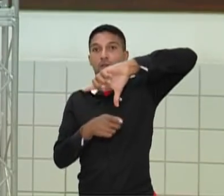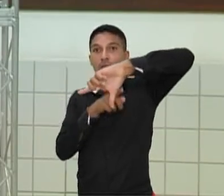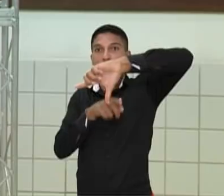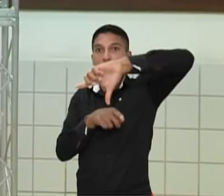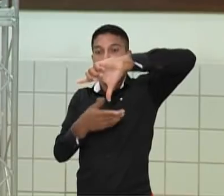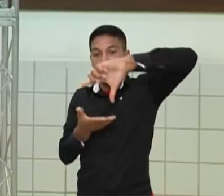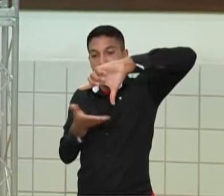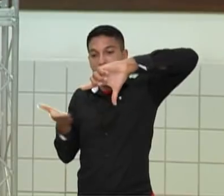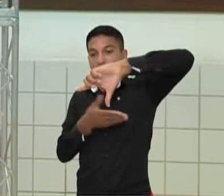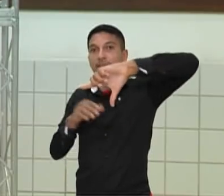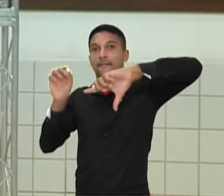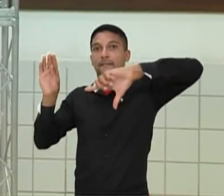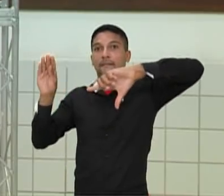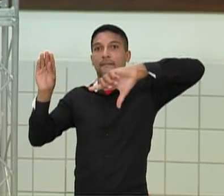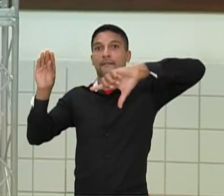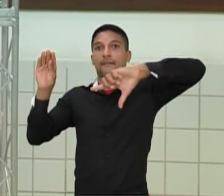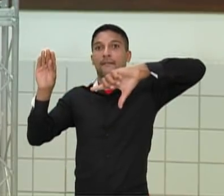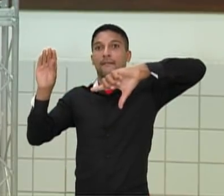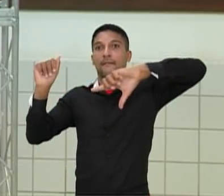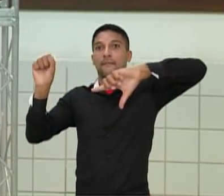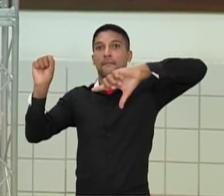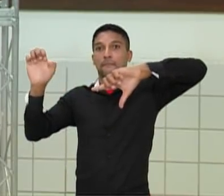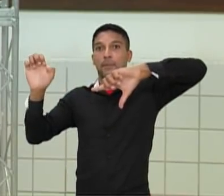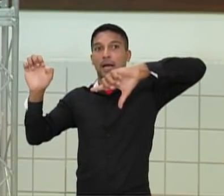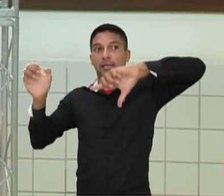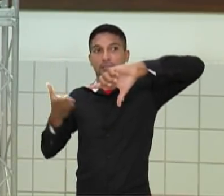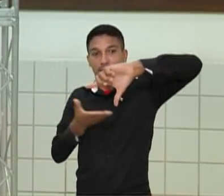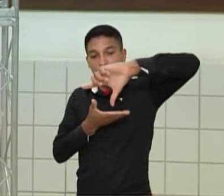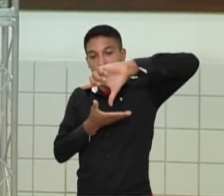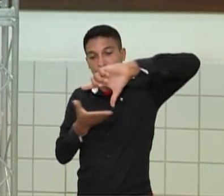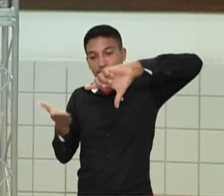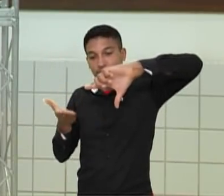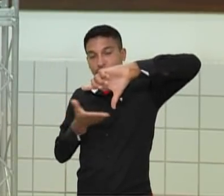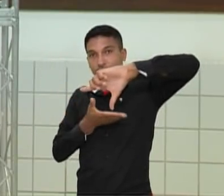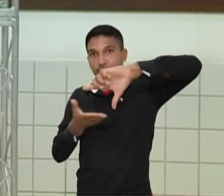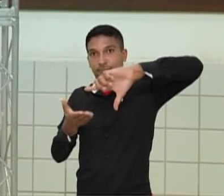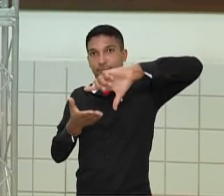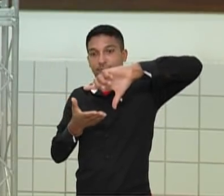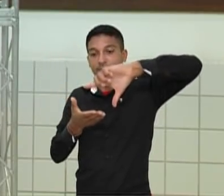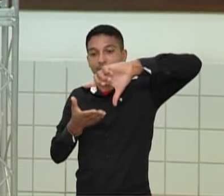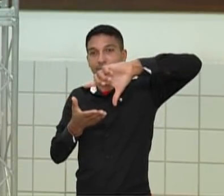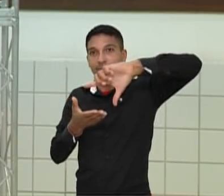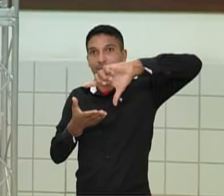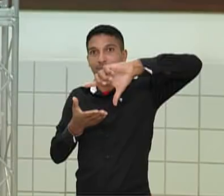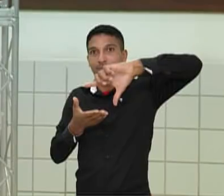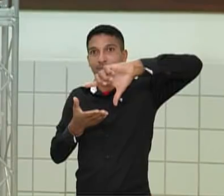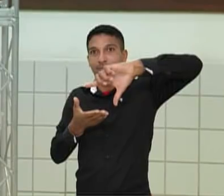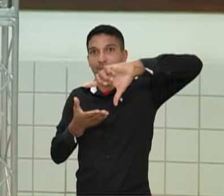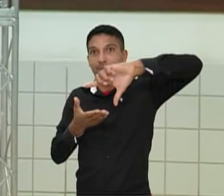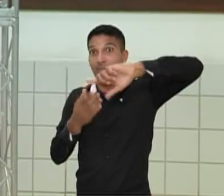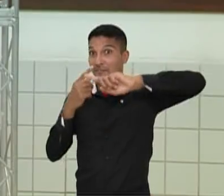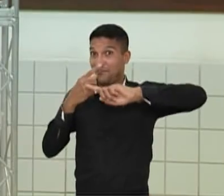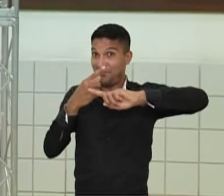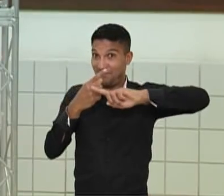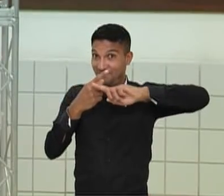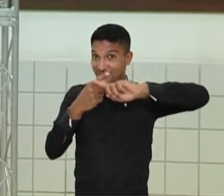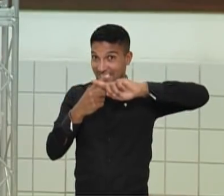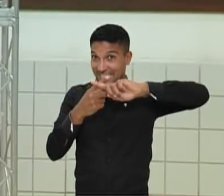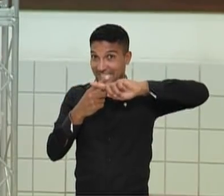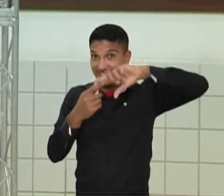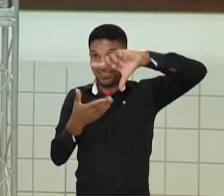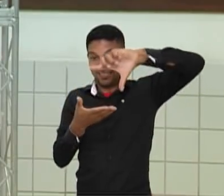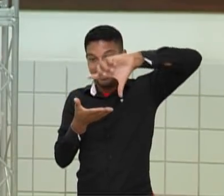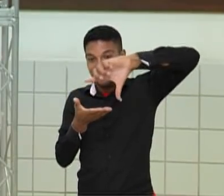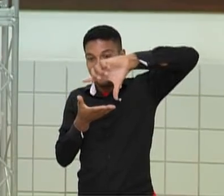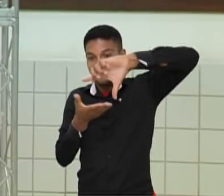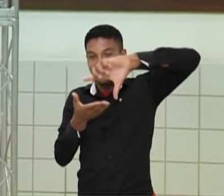acontece? Vira um paralelogramo. Mas a área, o jeito de calcular a área continua o mesmo. Um paralelogramo não